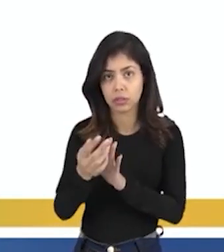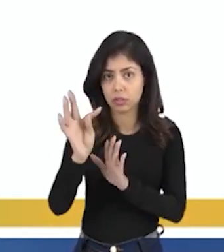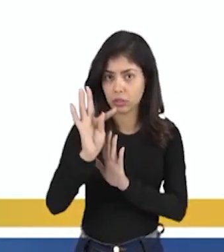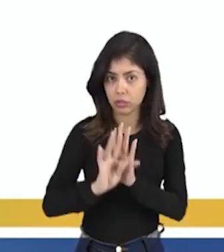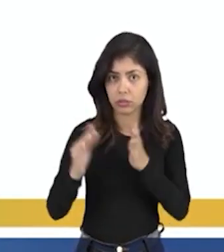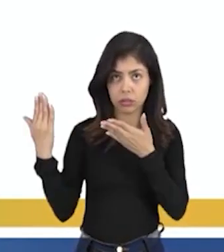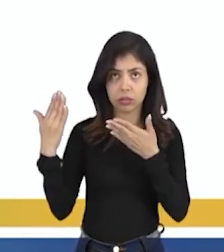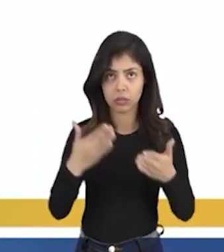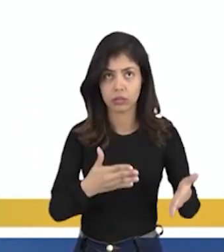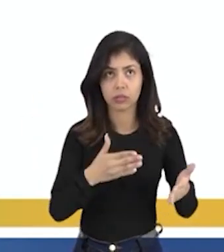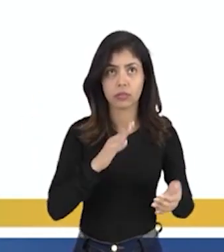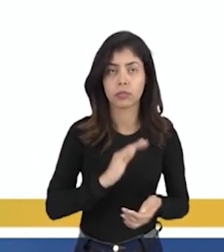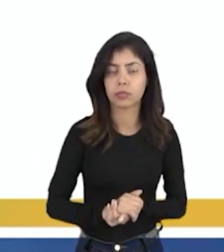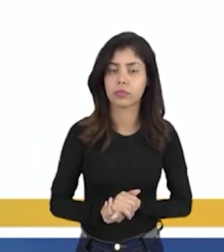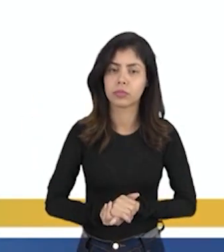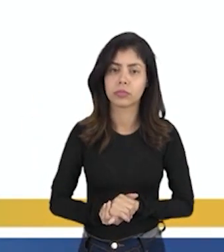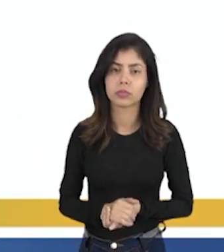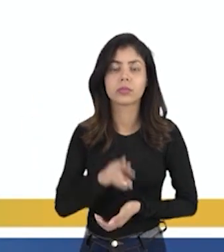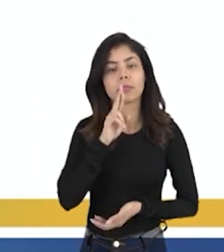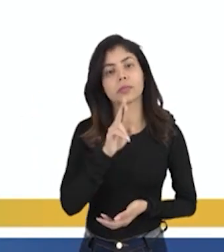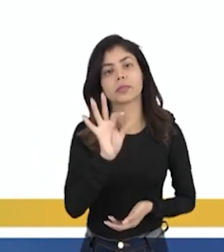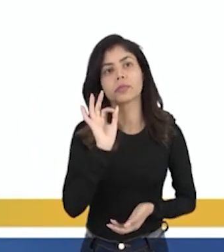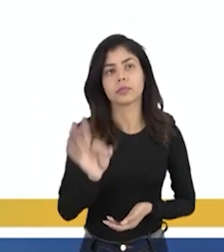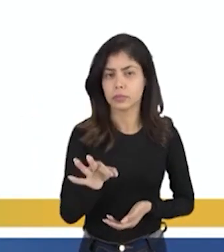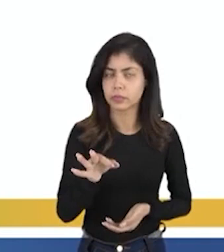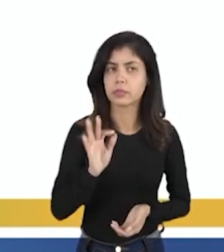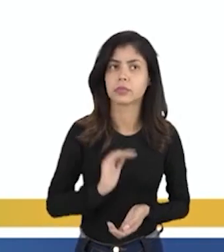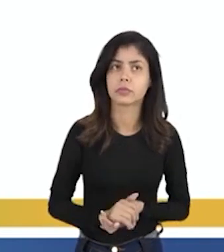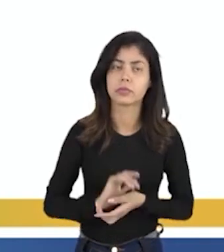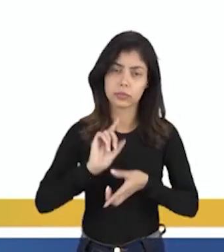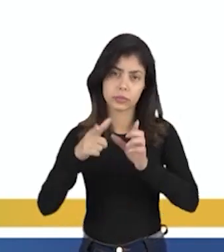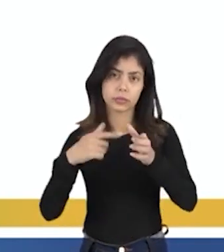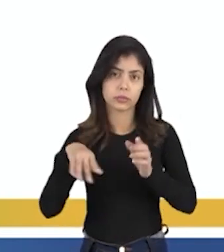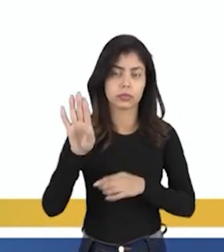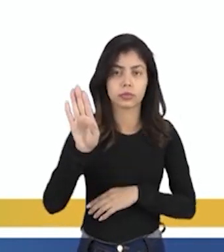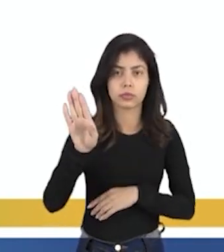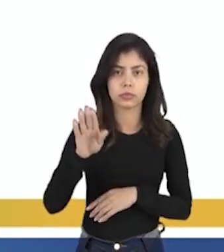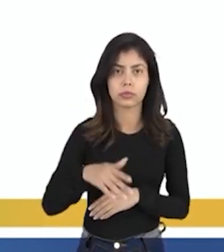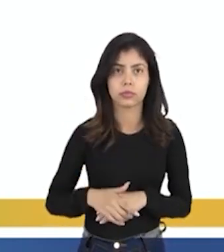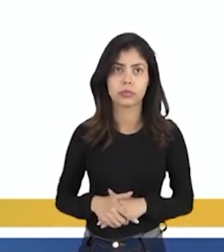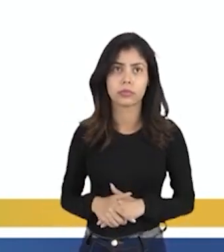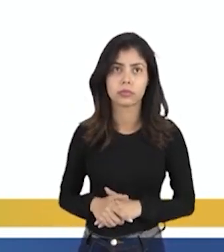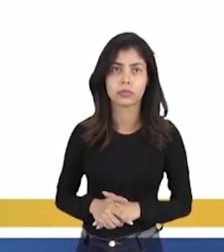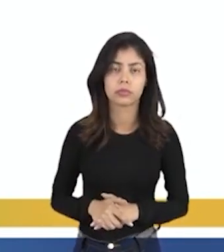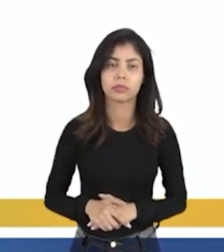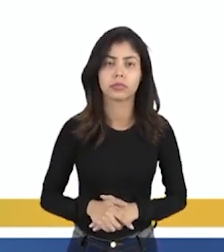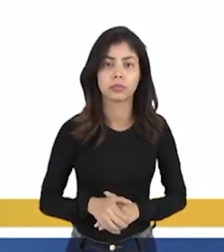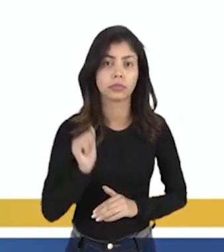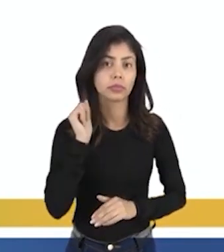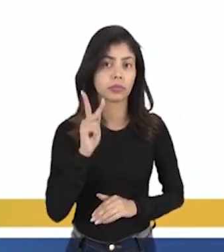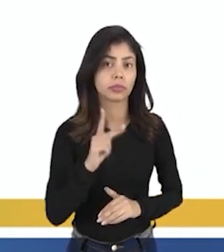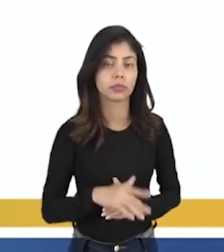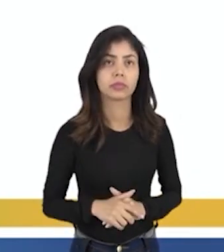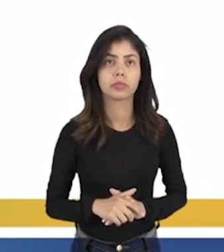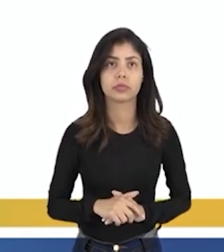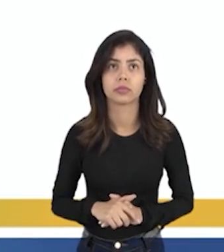seu próprio objeto. Então, a resposta mais adequada aí é a letra B,